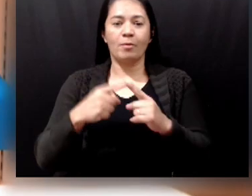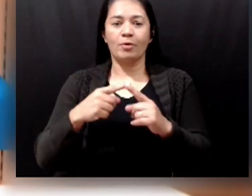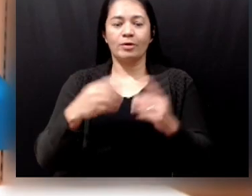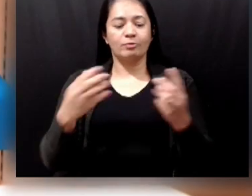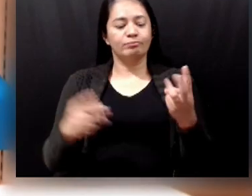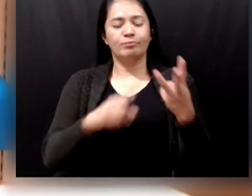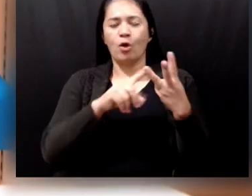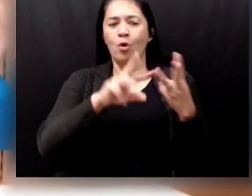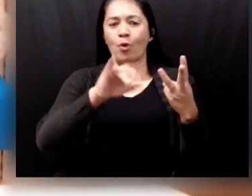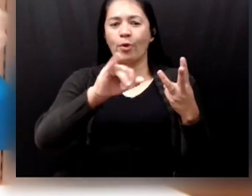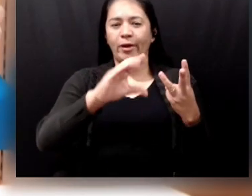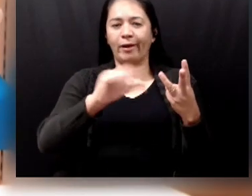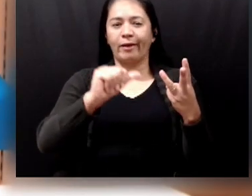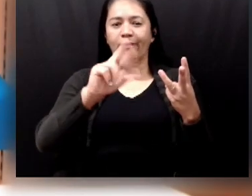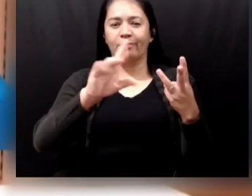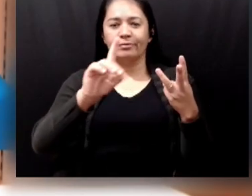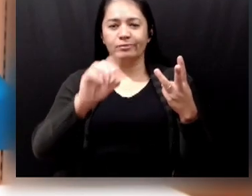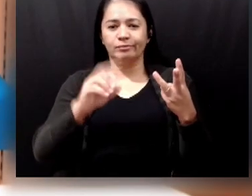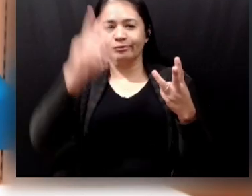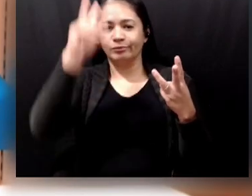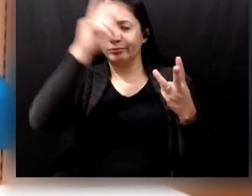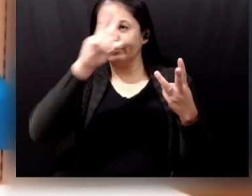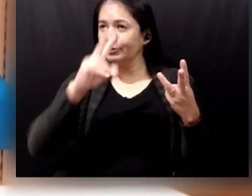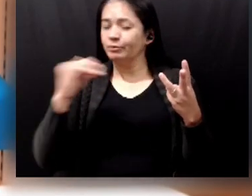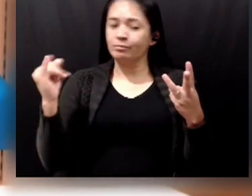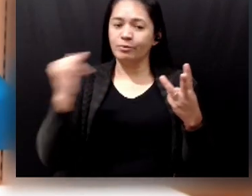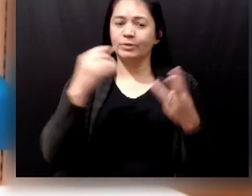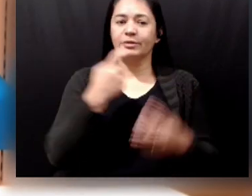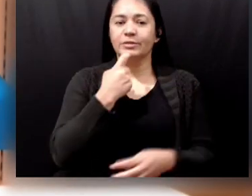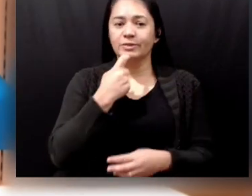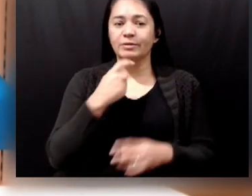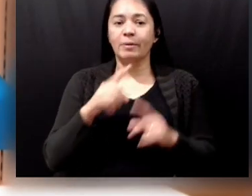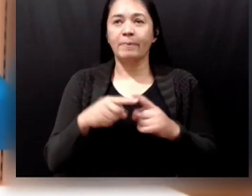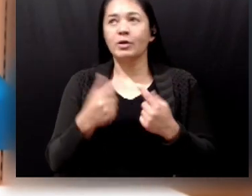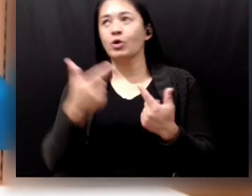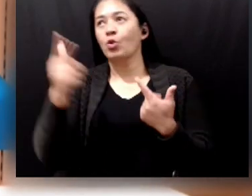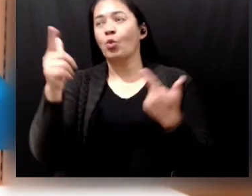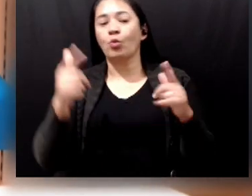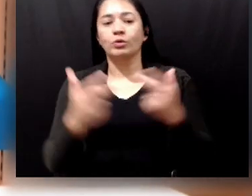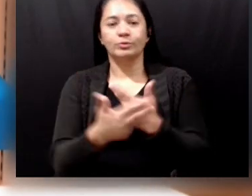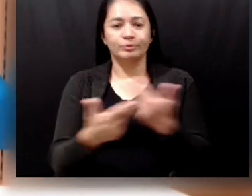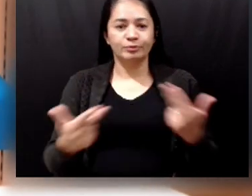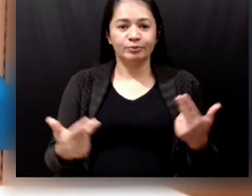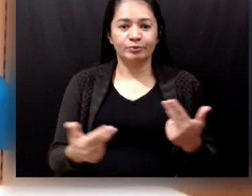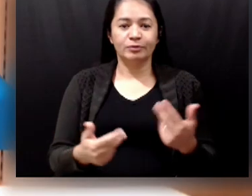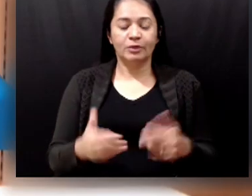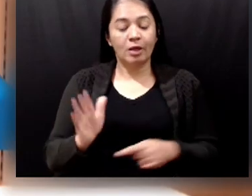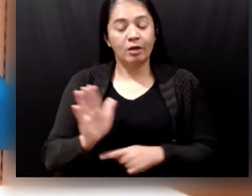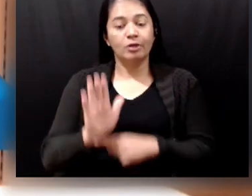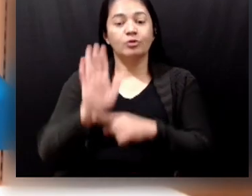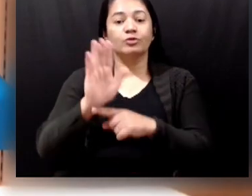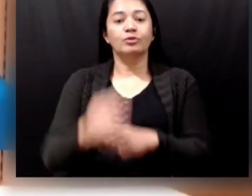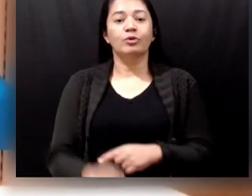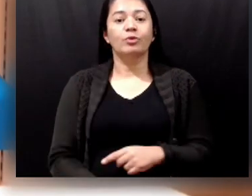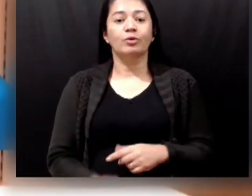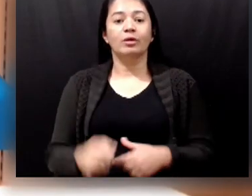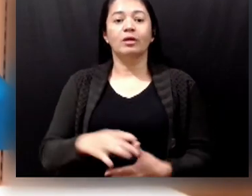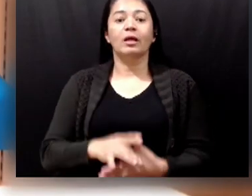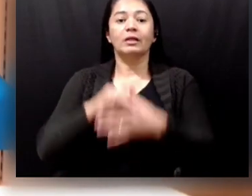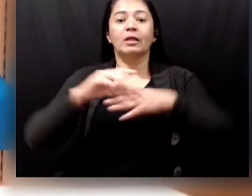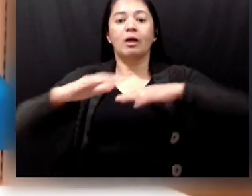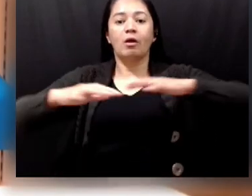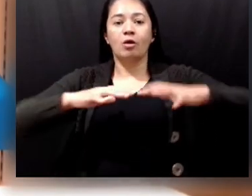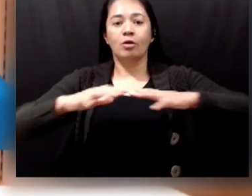muito importante na cidade, vou falar mais dela, mas, entre outras coisas, ajudou a liderar o movimento Salve a